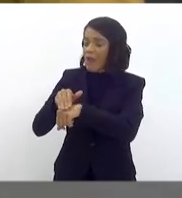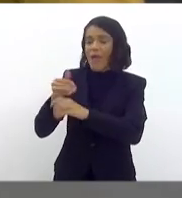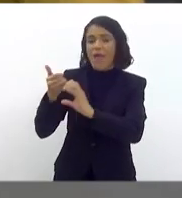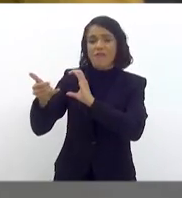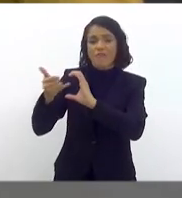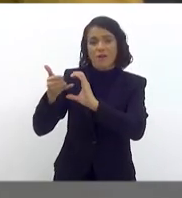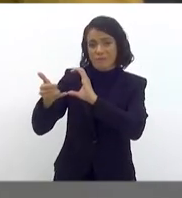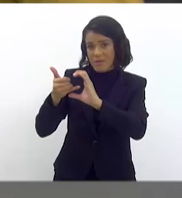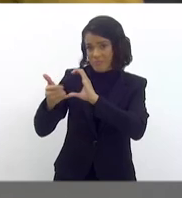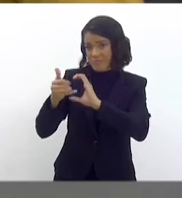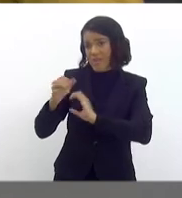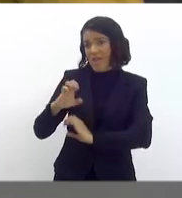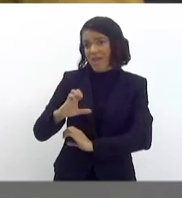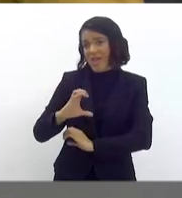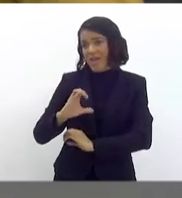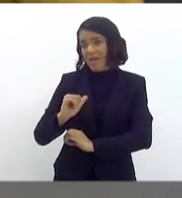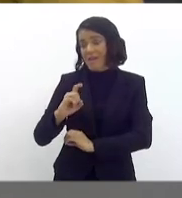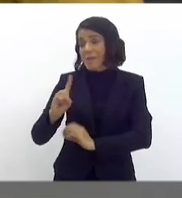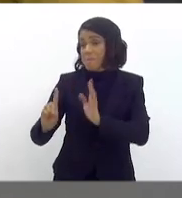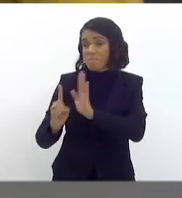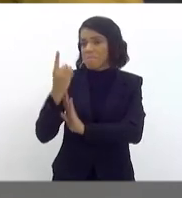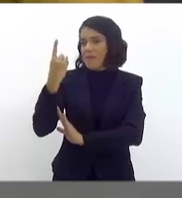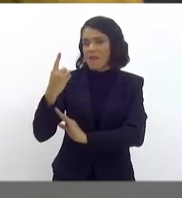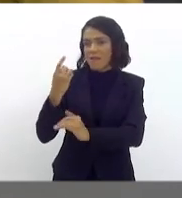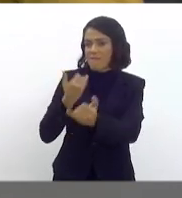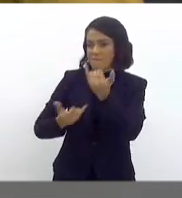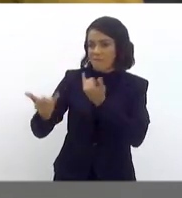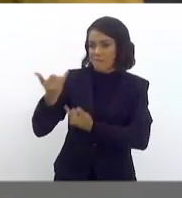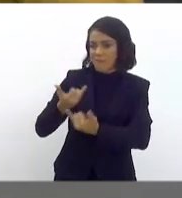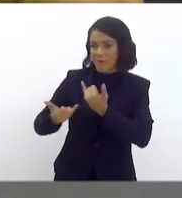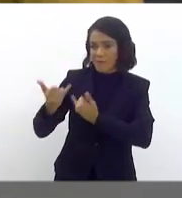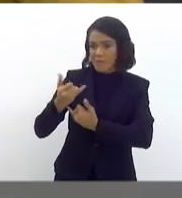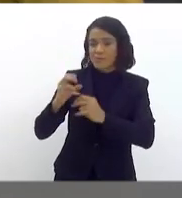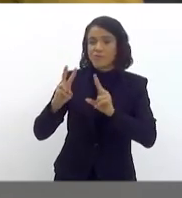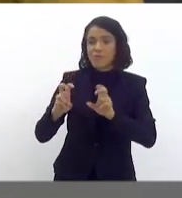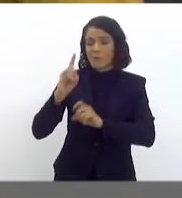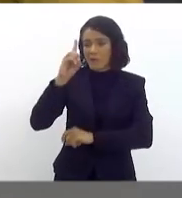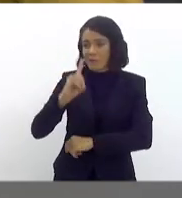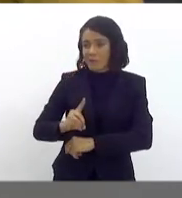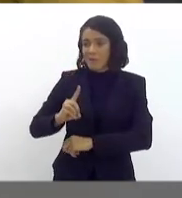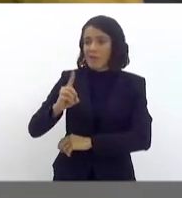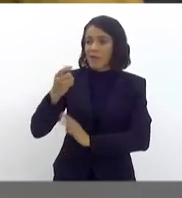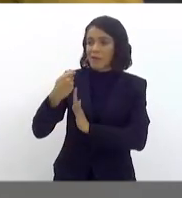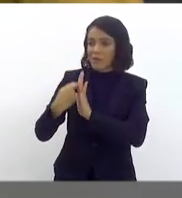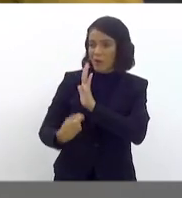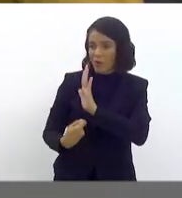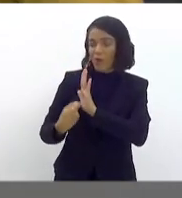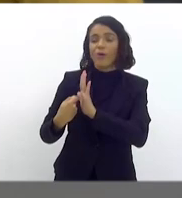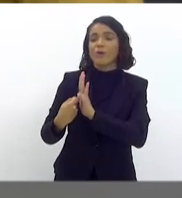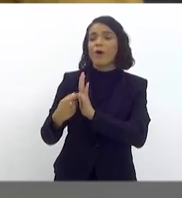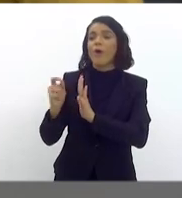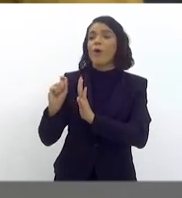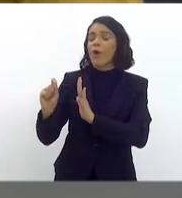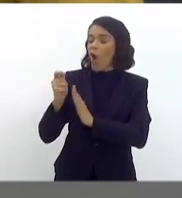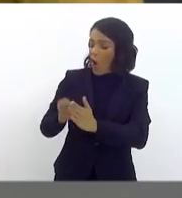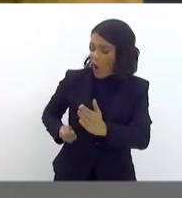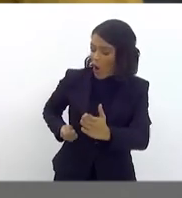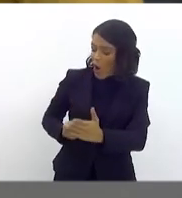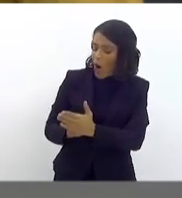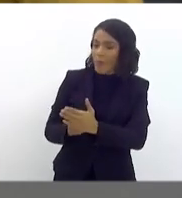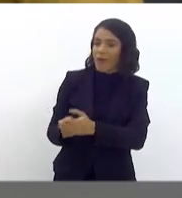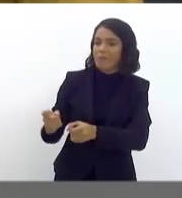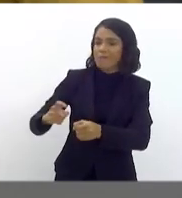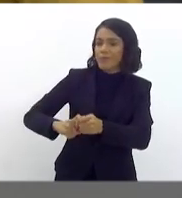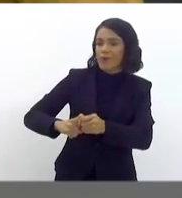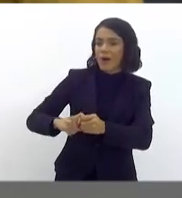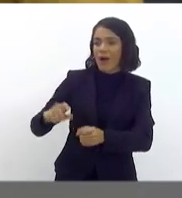primeira informação que se tem acerca de direito autoral é que você é obrigado a se